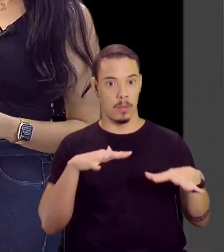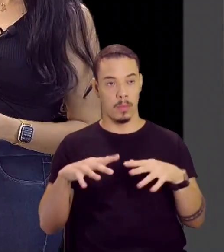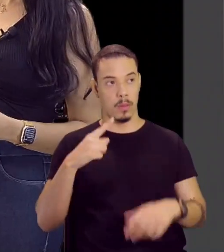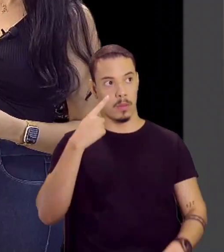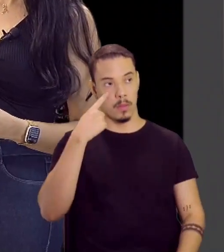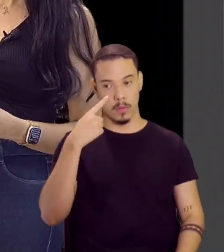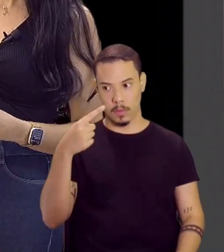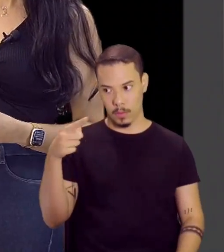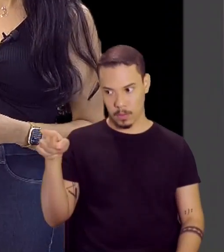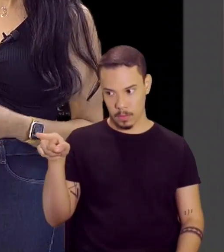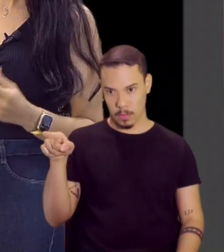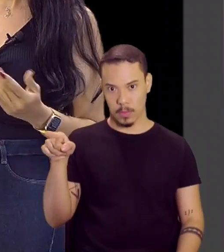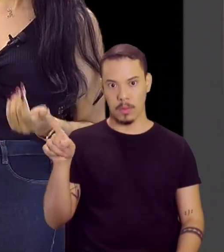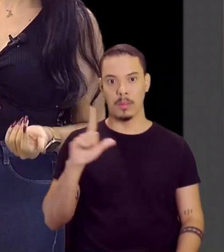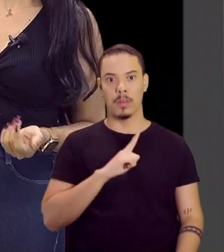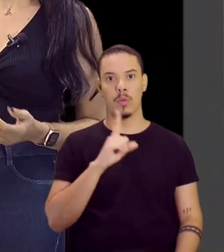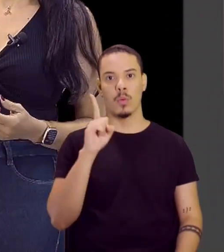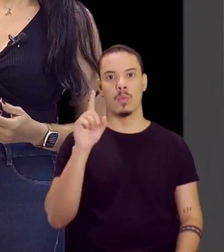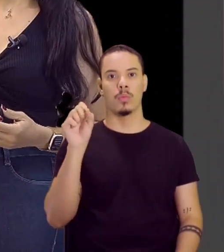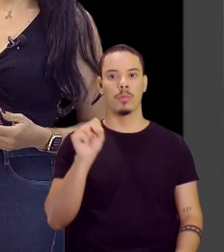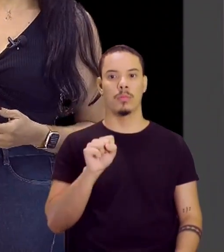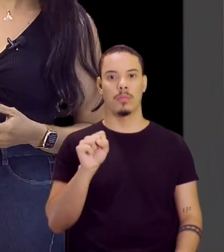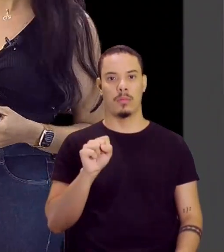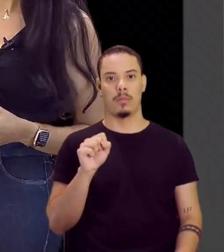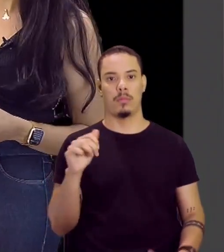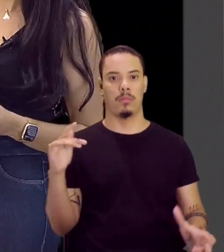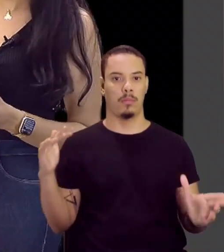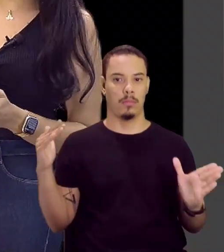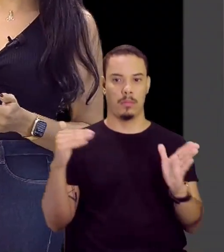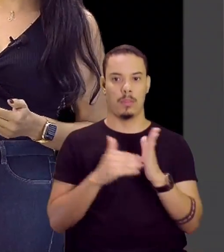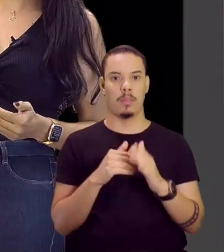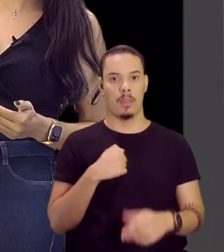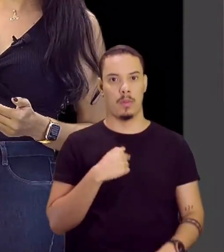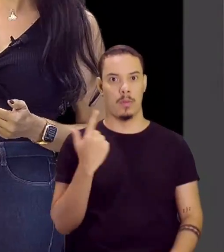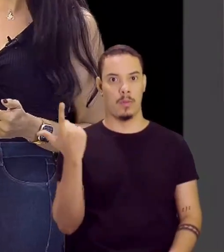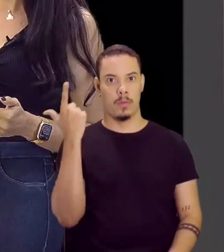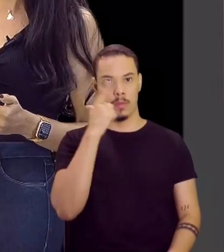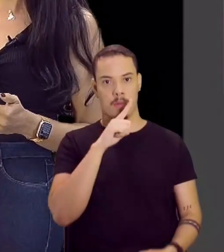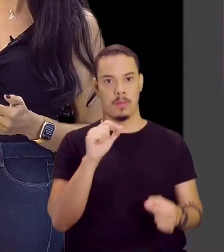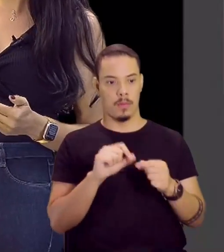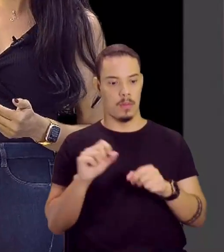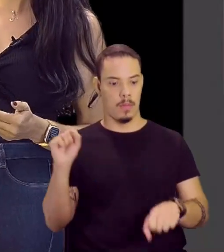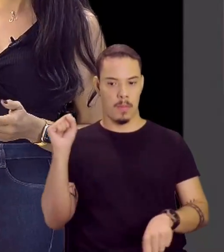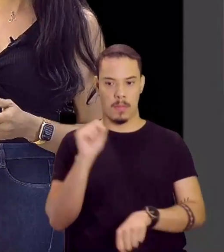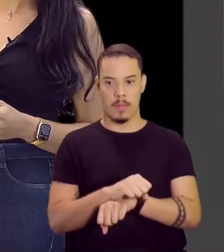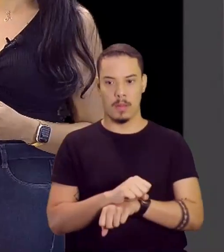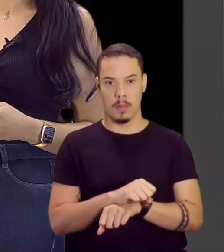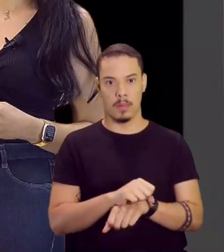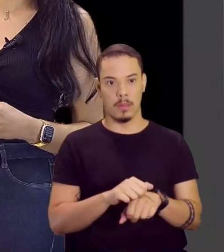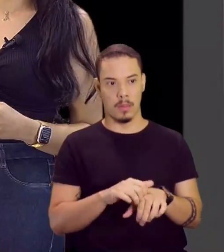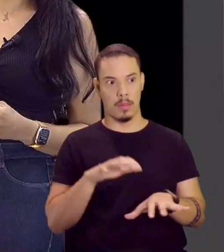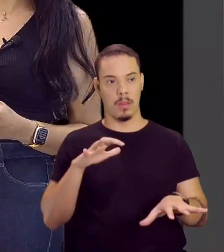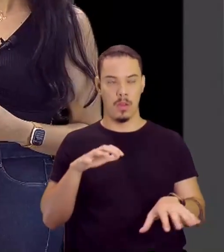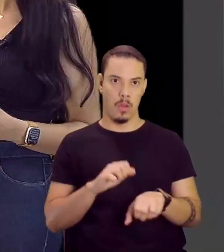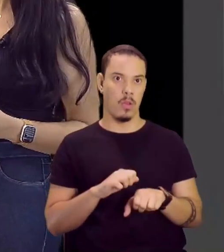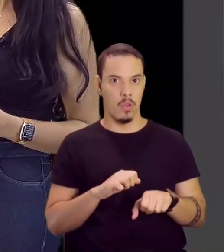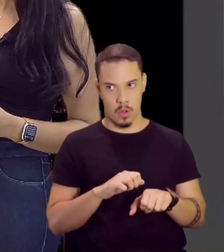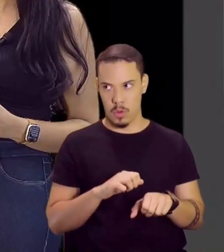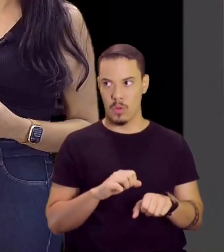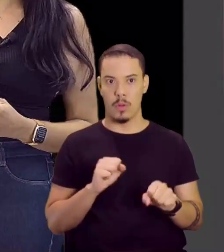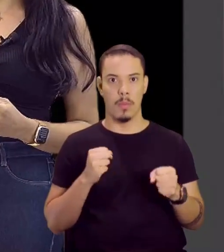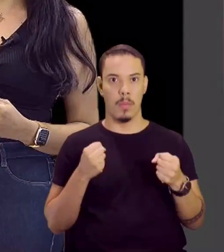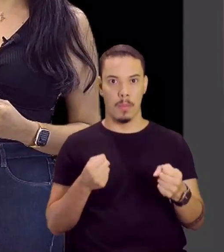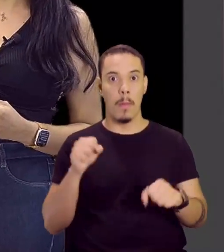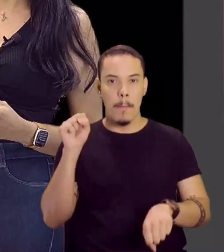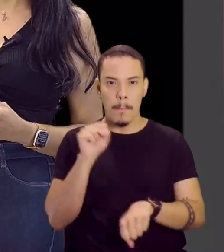avista. No momento que ele avistou, ainda levou 1 segundo para... para eu conseguir fazer essa parada tirar o pé ali, pensar e pisar no